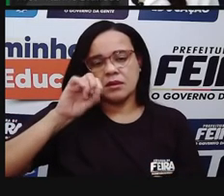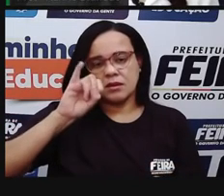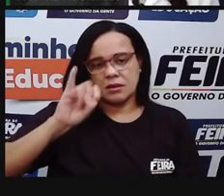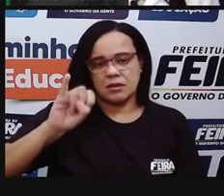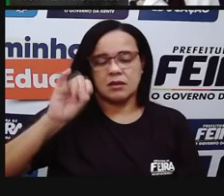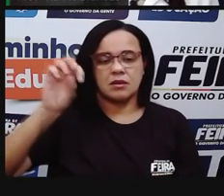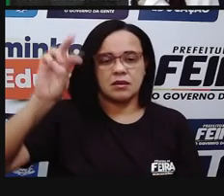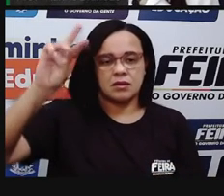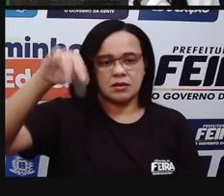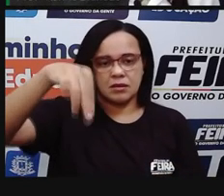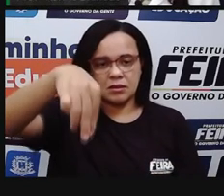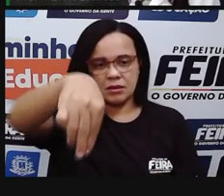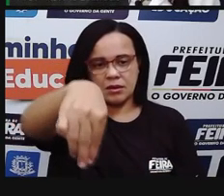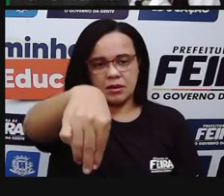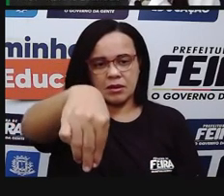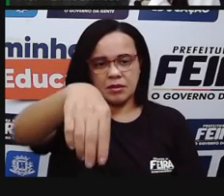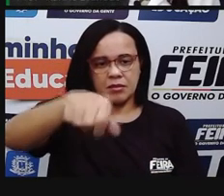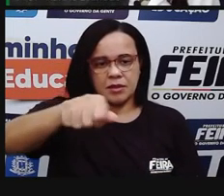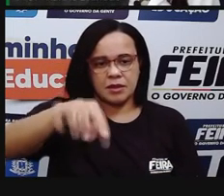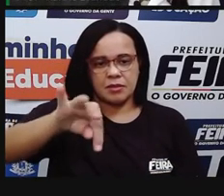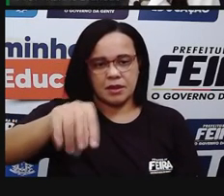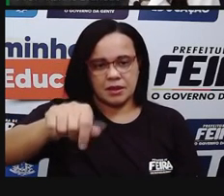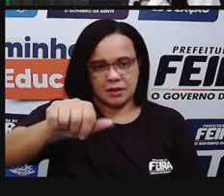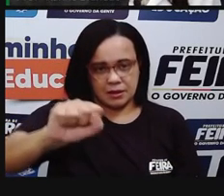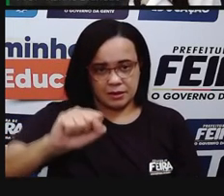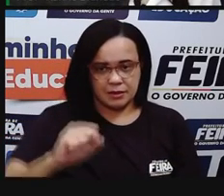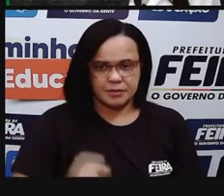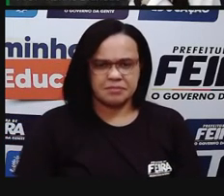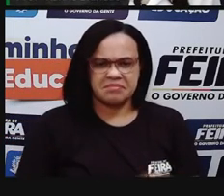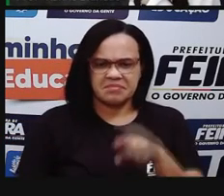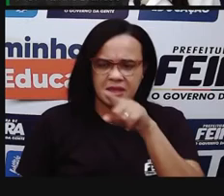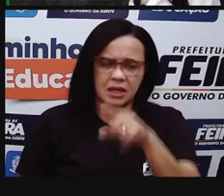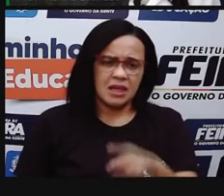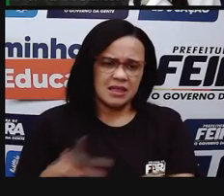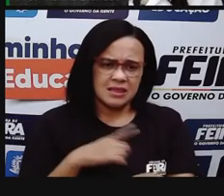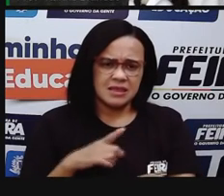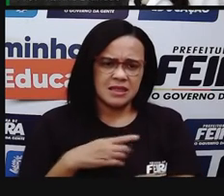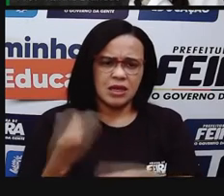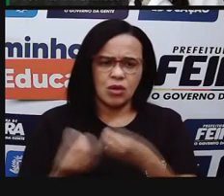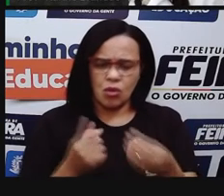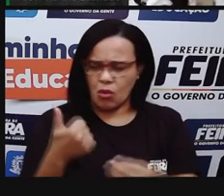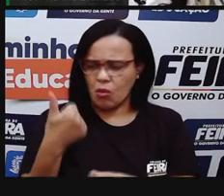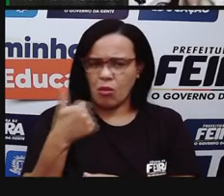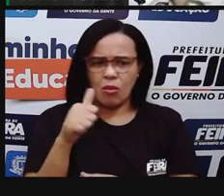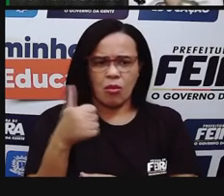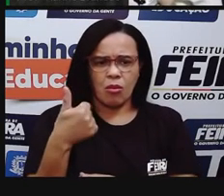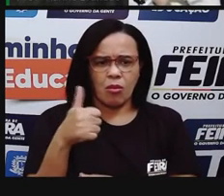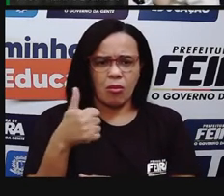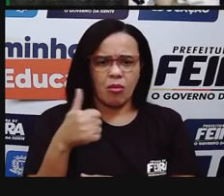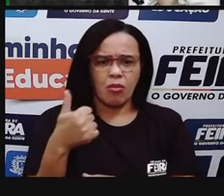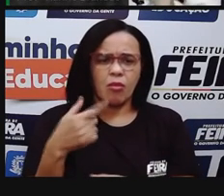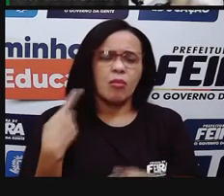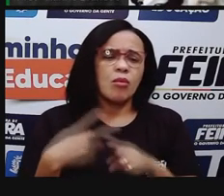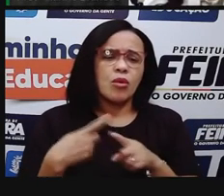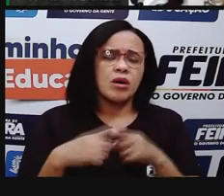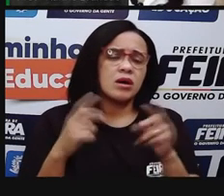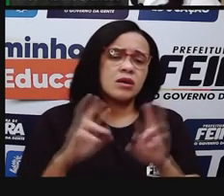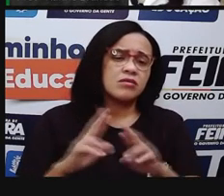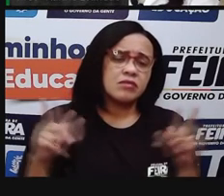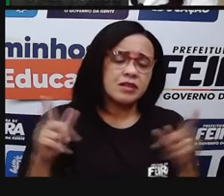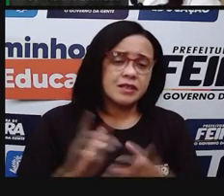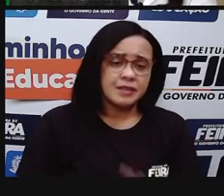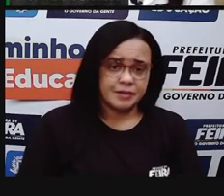uma característica que é esse polegar opositor. E o que é que tem de tão diferente, Pró? Pensa o seguinte, ó,